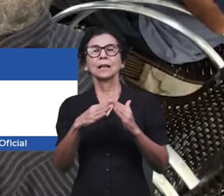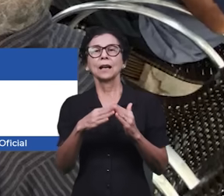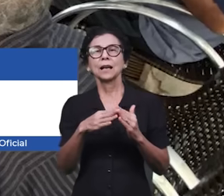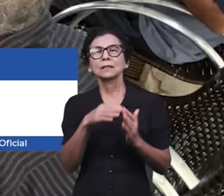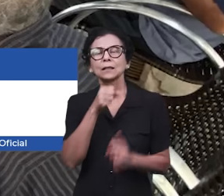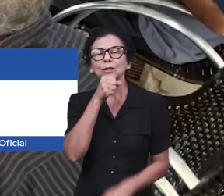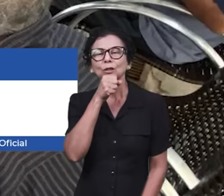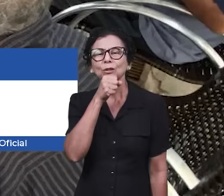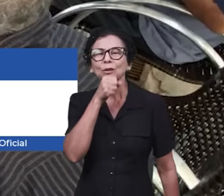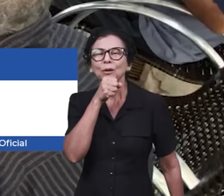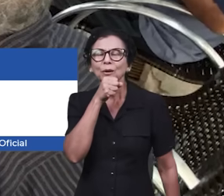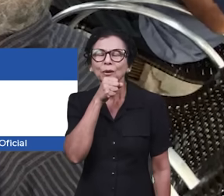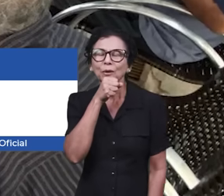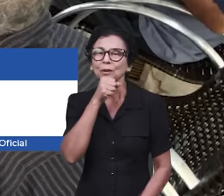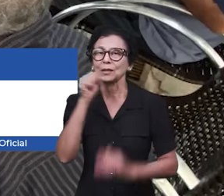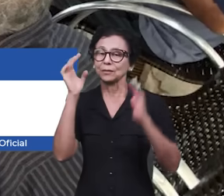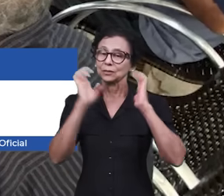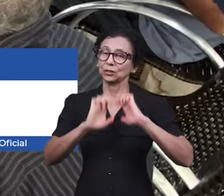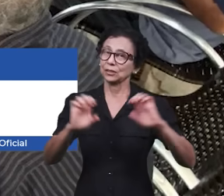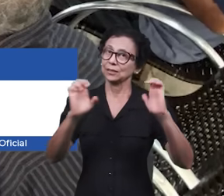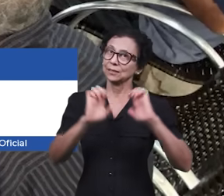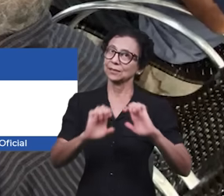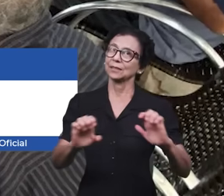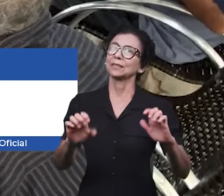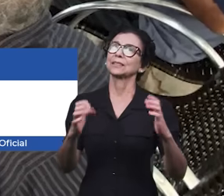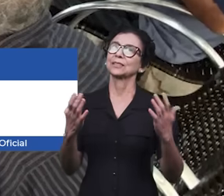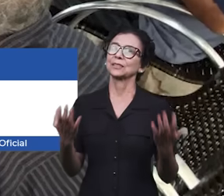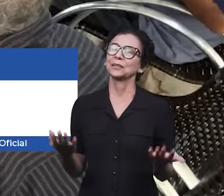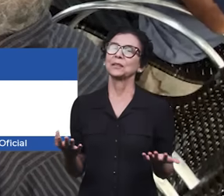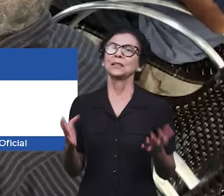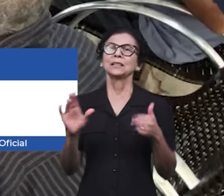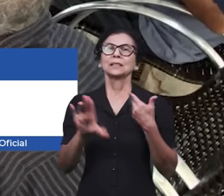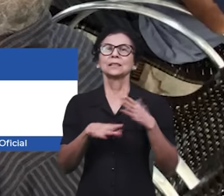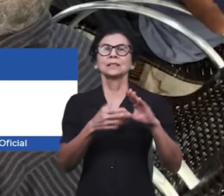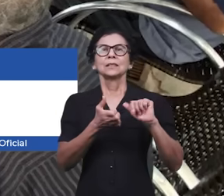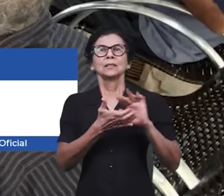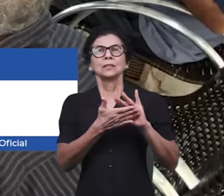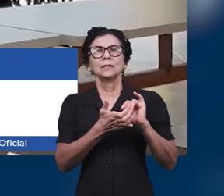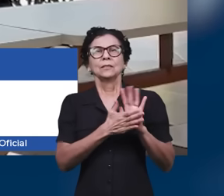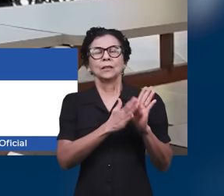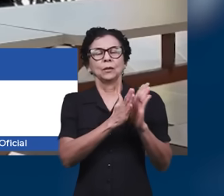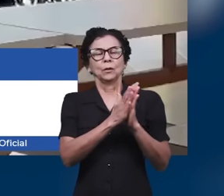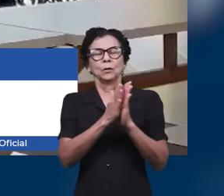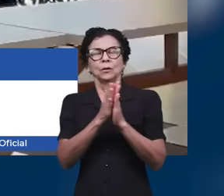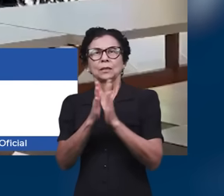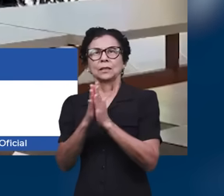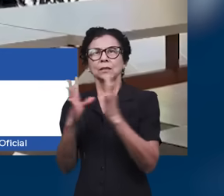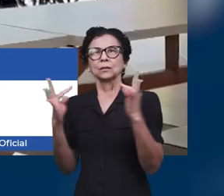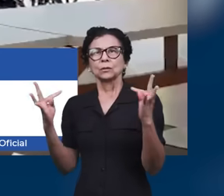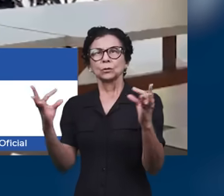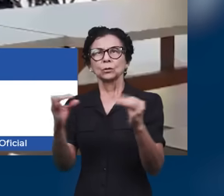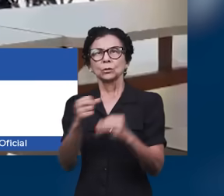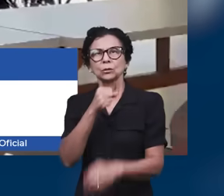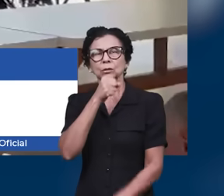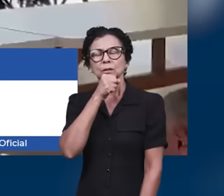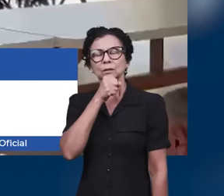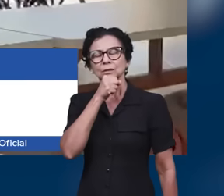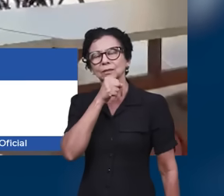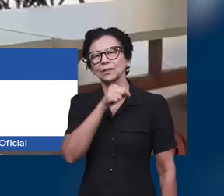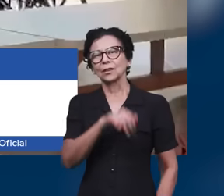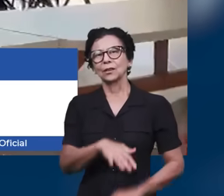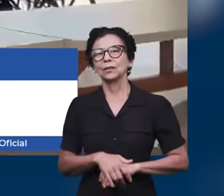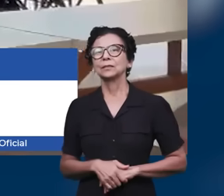realizando o trabalho do Evangelho Sem Fronteiras. Eles cantaram louvores, oraram com todos os idosos e